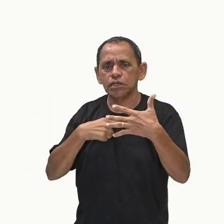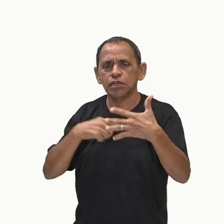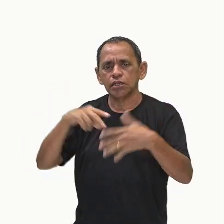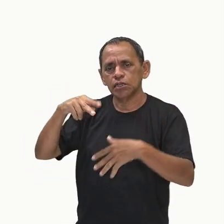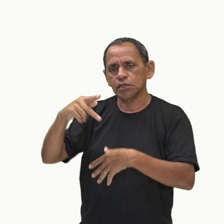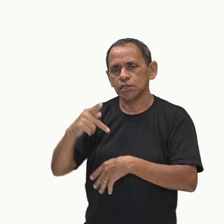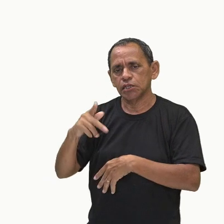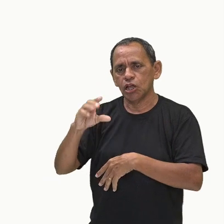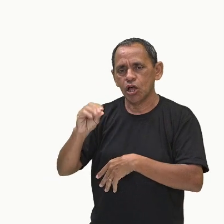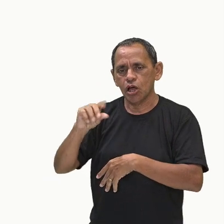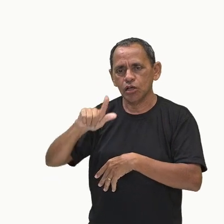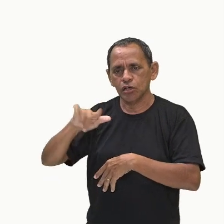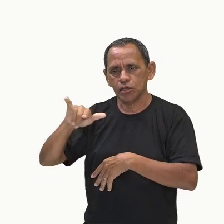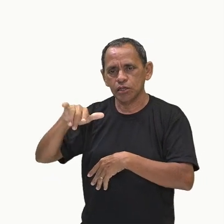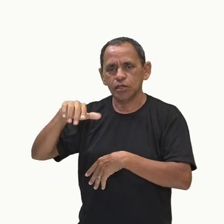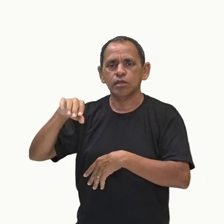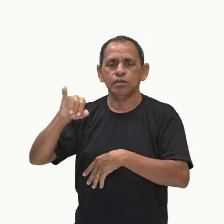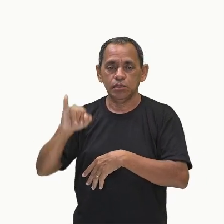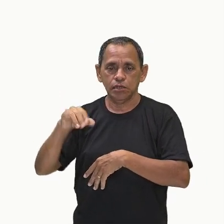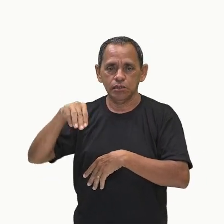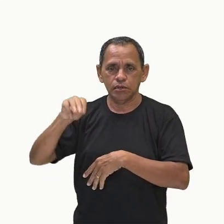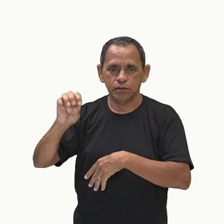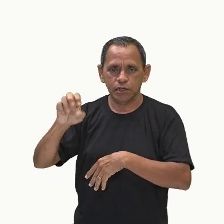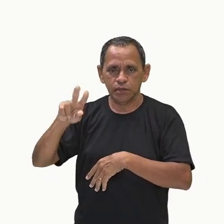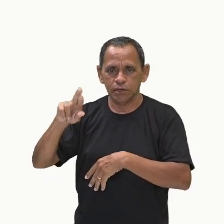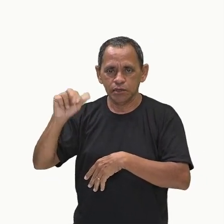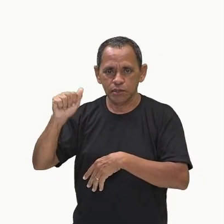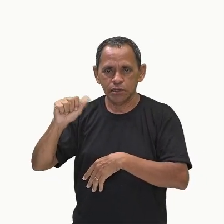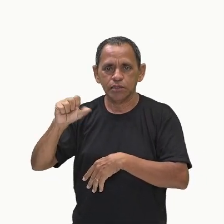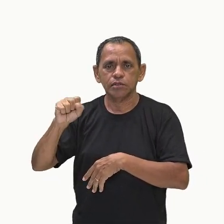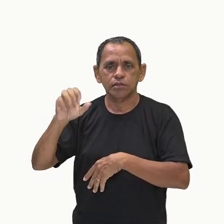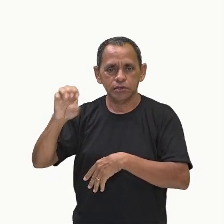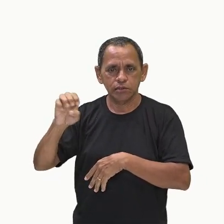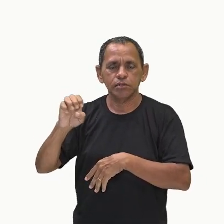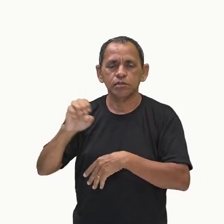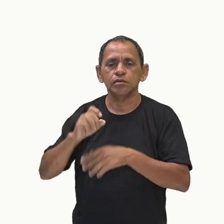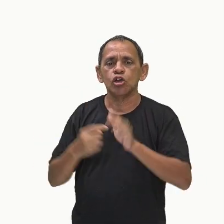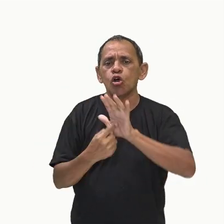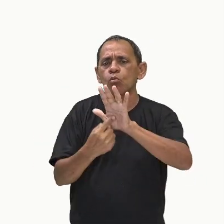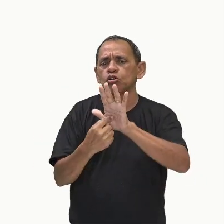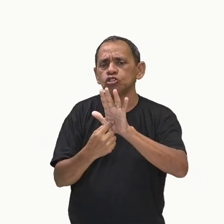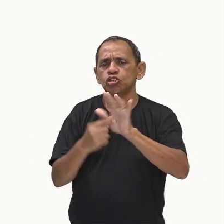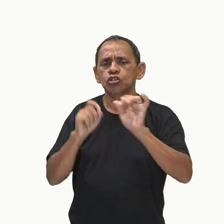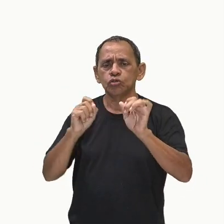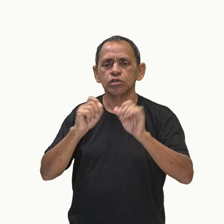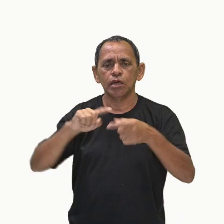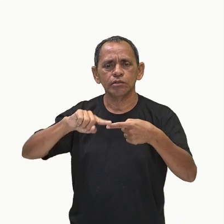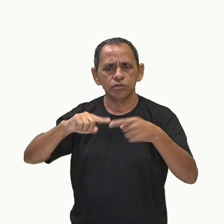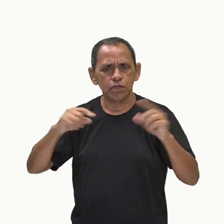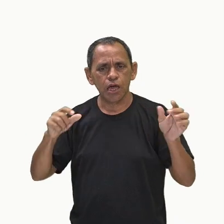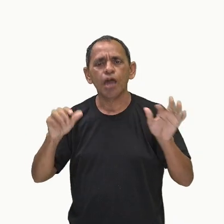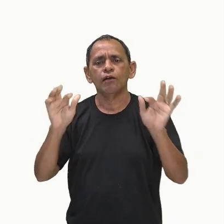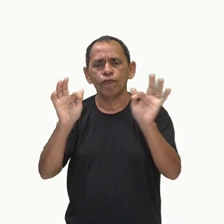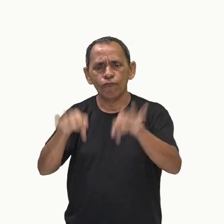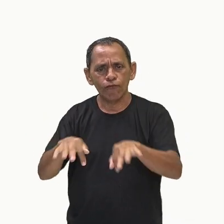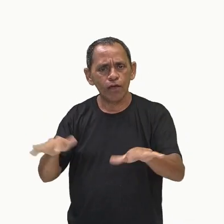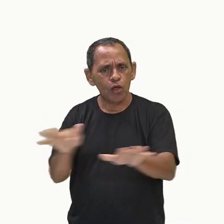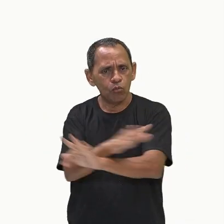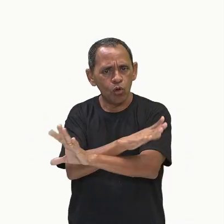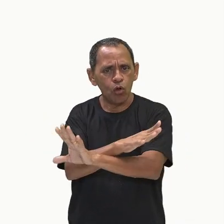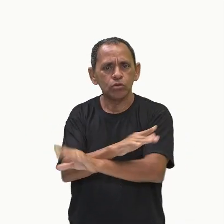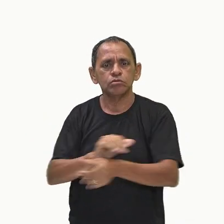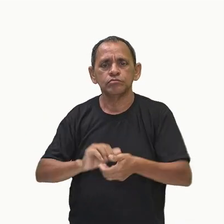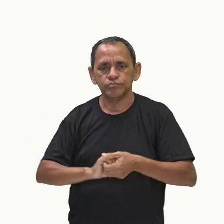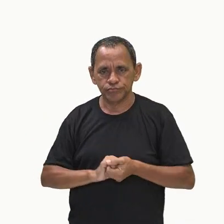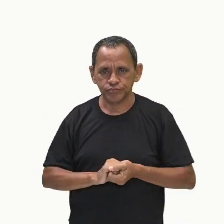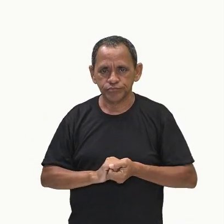fita de terminação específica do DNA, sinalizando que esse RNA já está pronto, né? Sinalizando o fim da